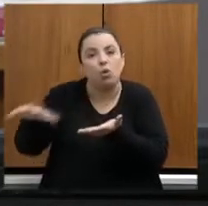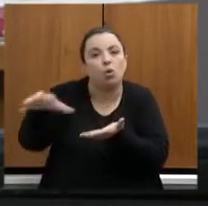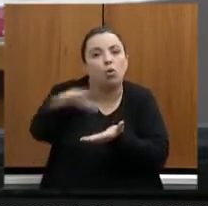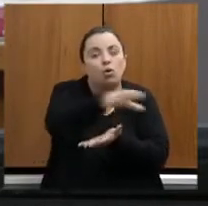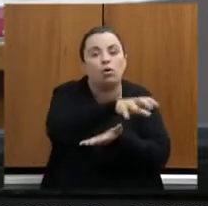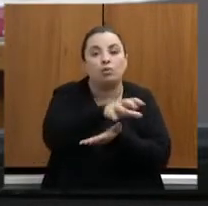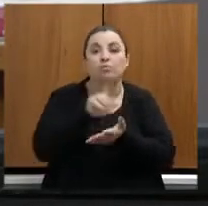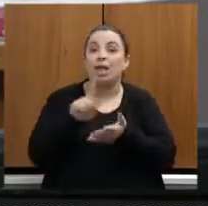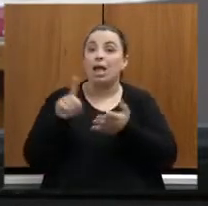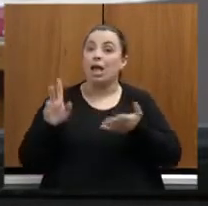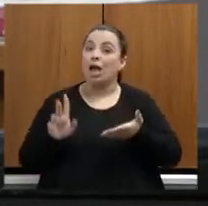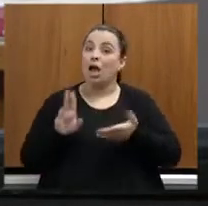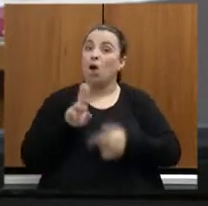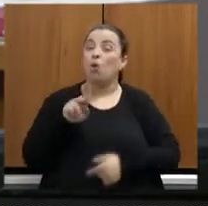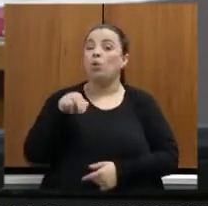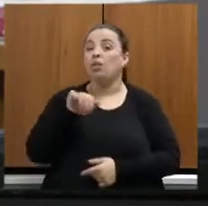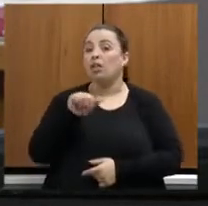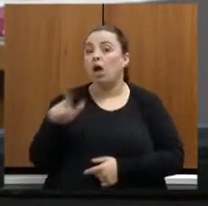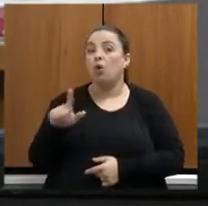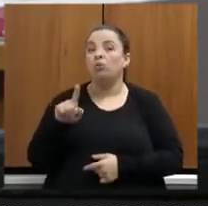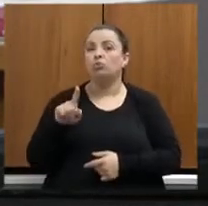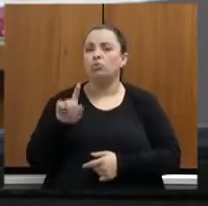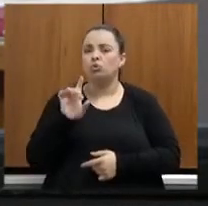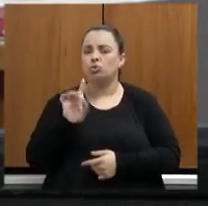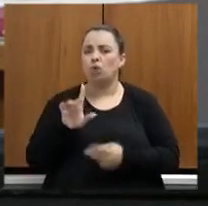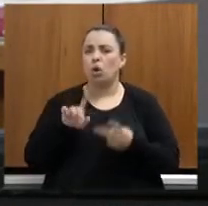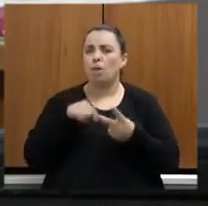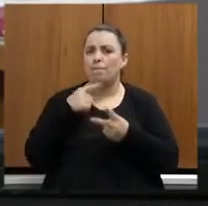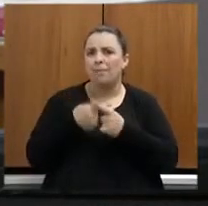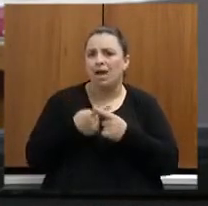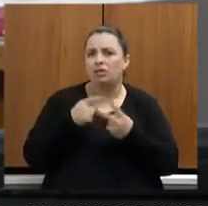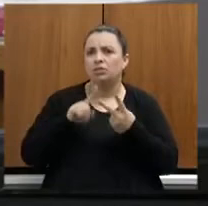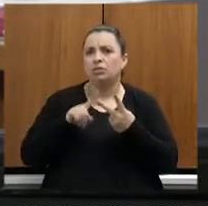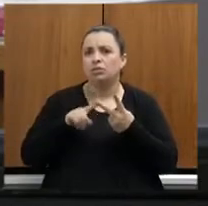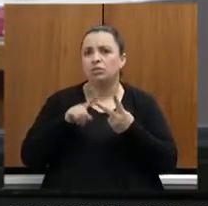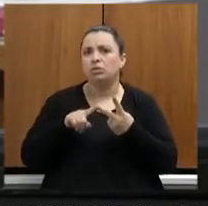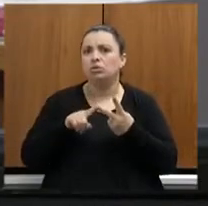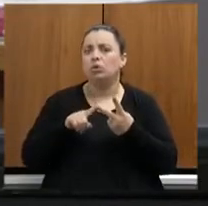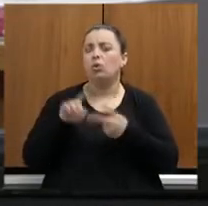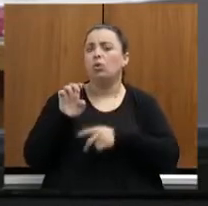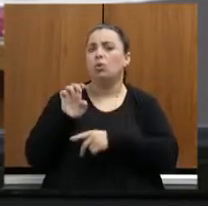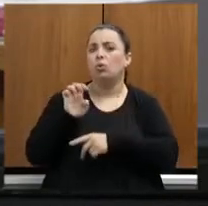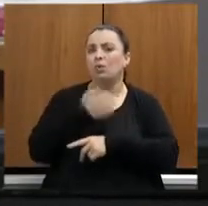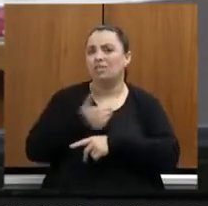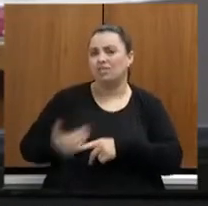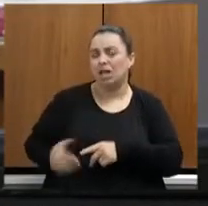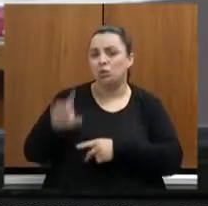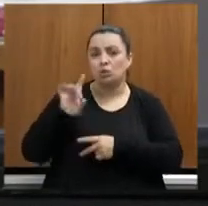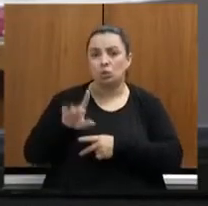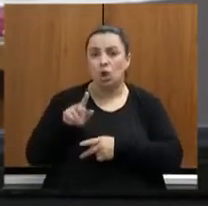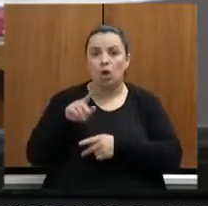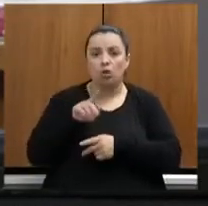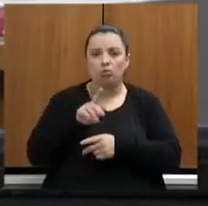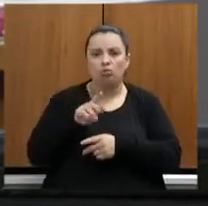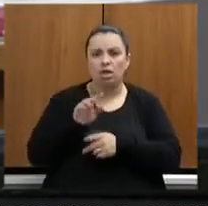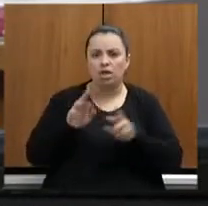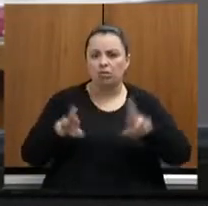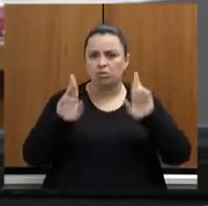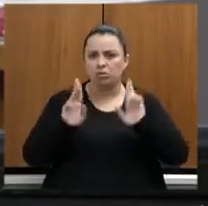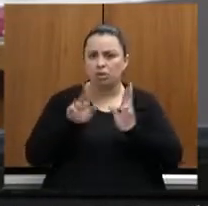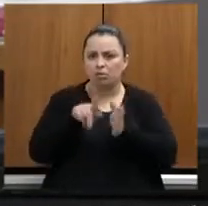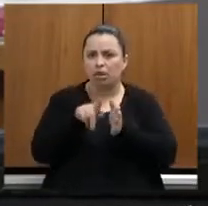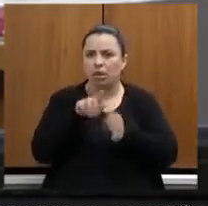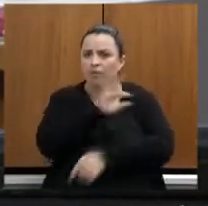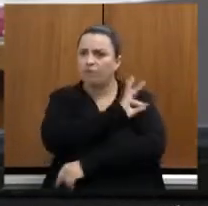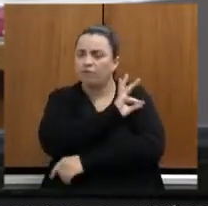do volume de estabelecimento não tem como abarcar todos os estabelecimentos e lá na ponta o município tem